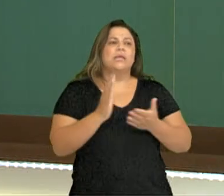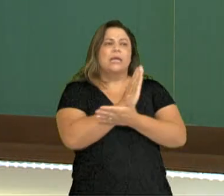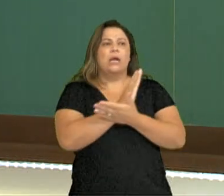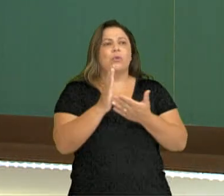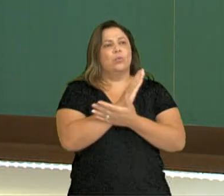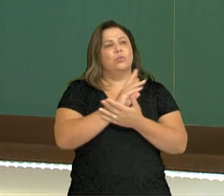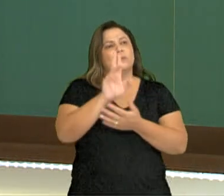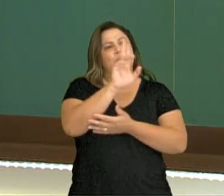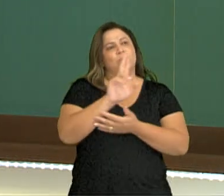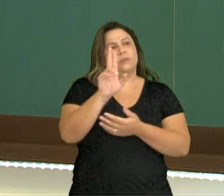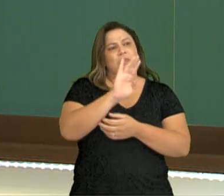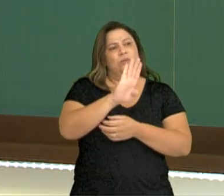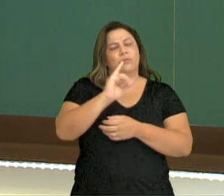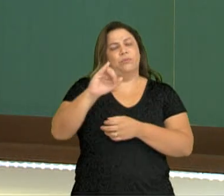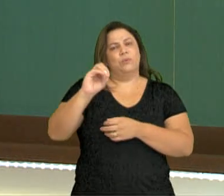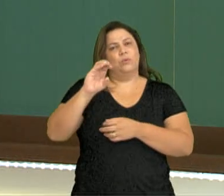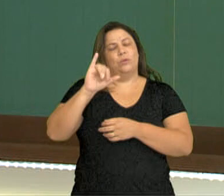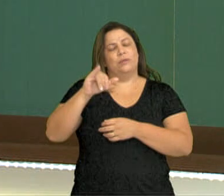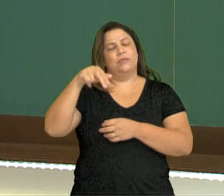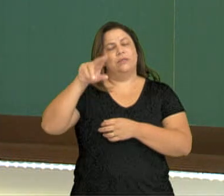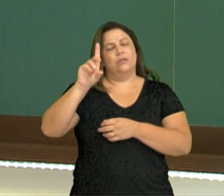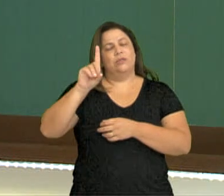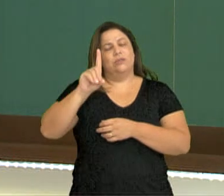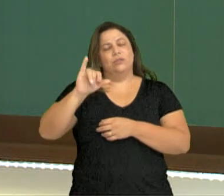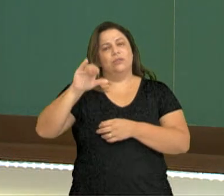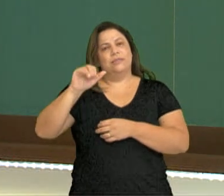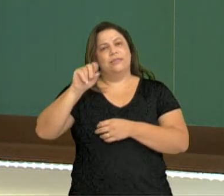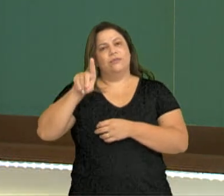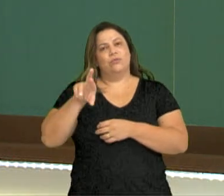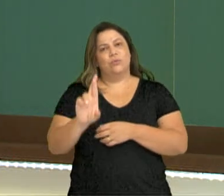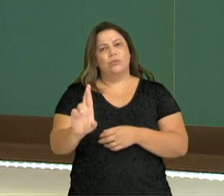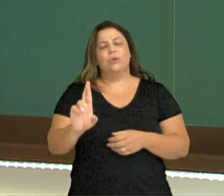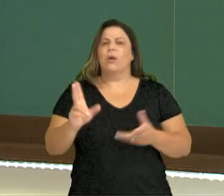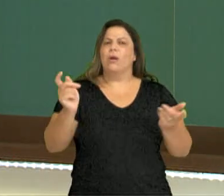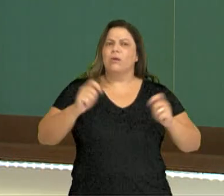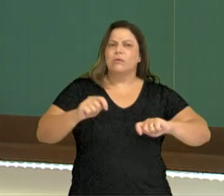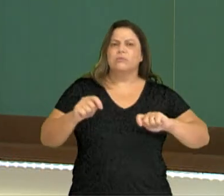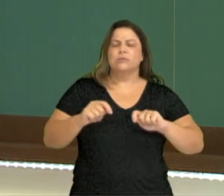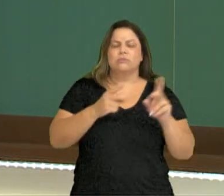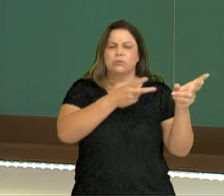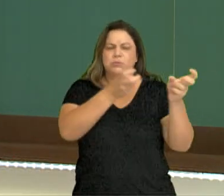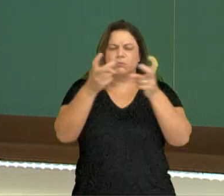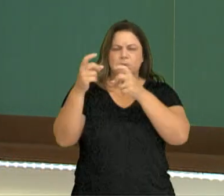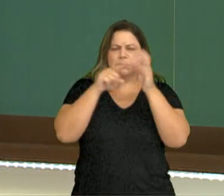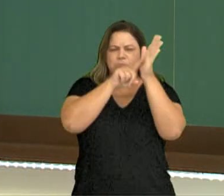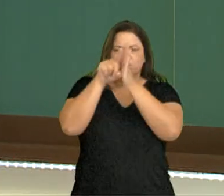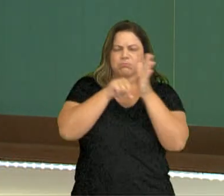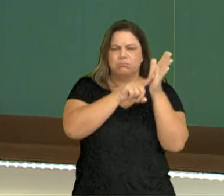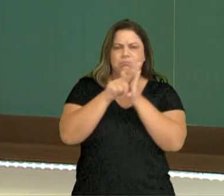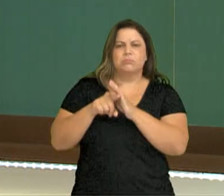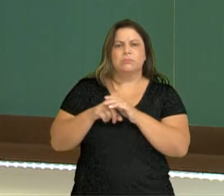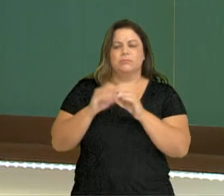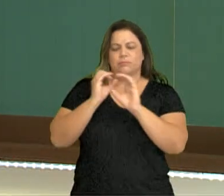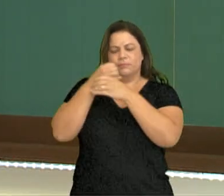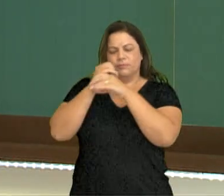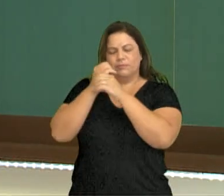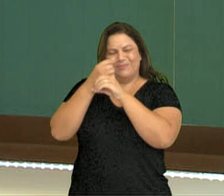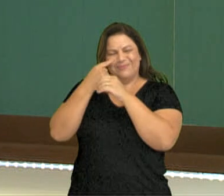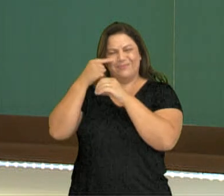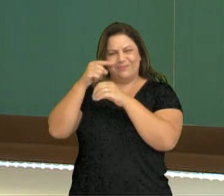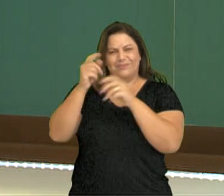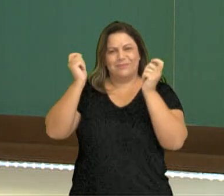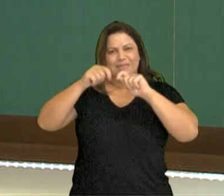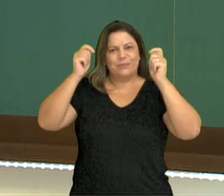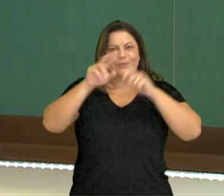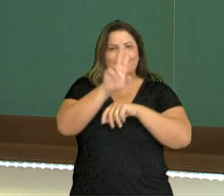como bioindicadores, como por exemplo o paramécio, né? Ao invés de fazer então essa análise, né, em laboratórios e tal, é